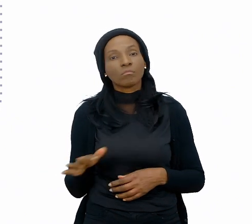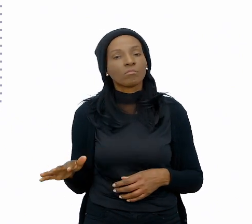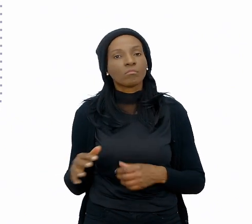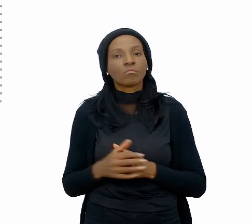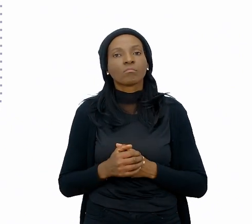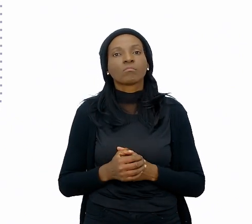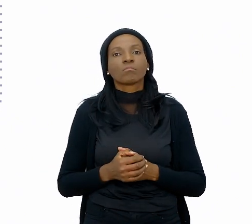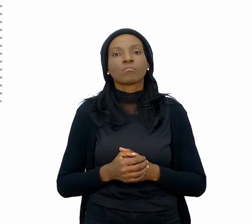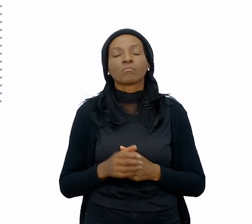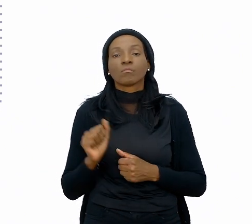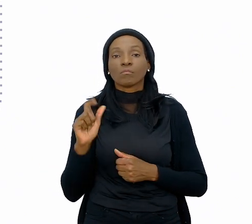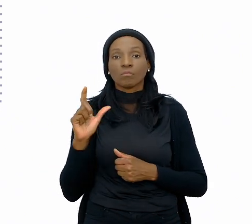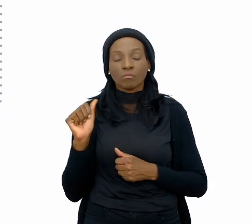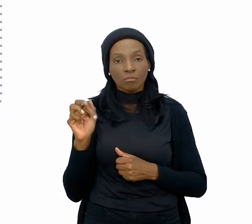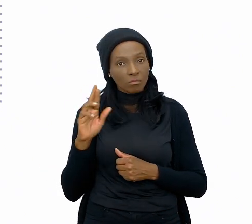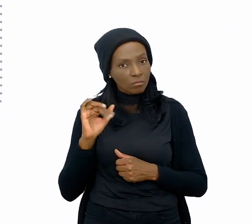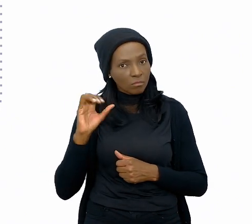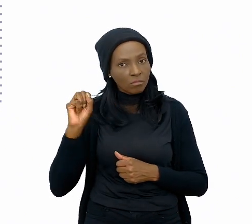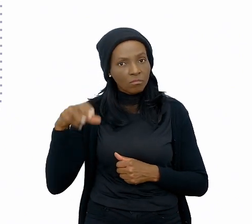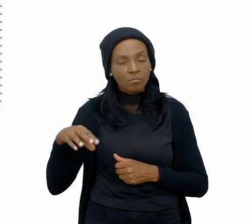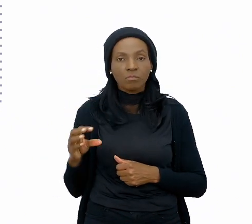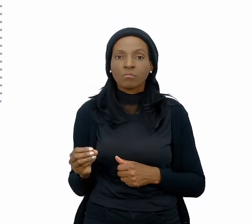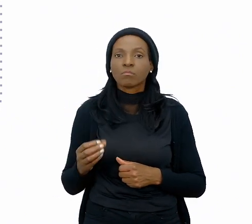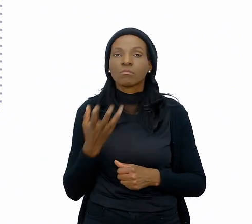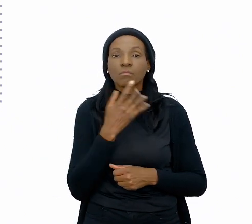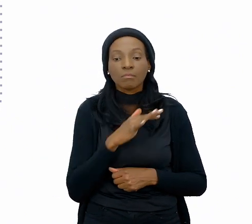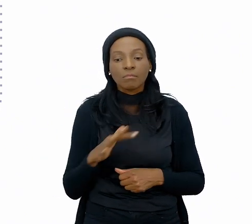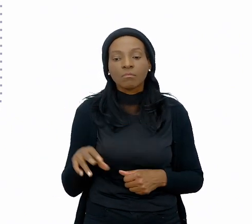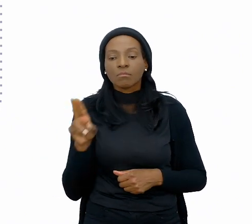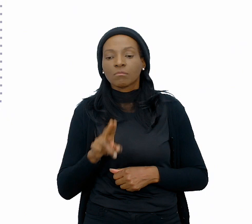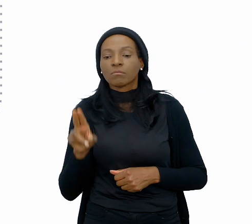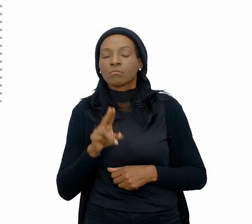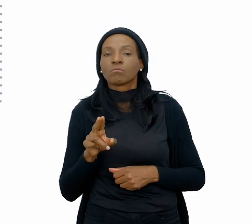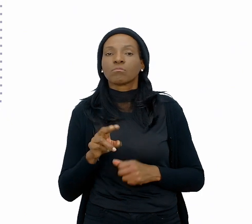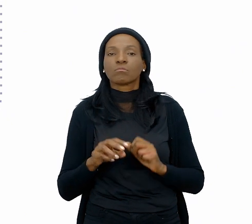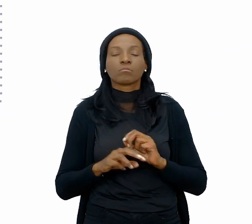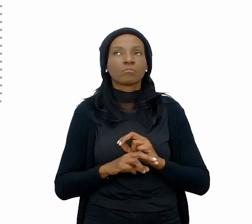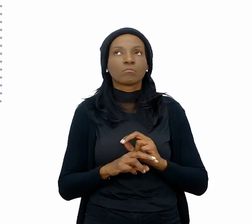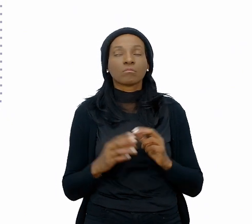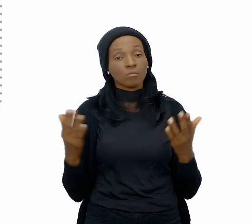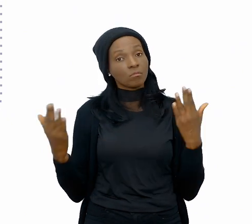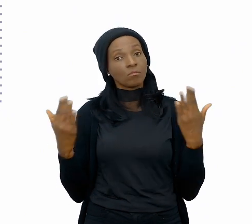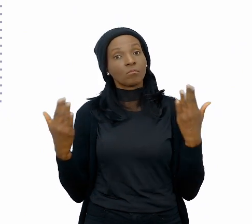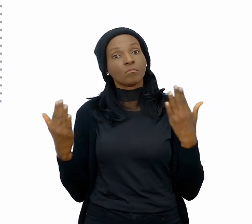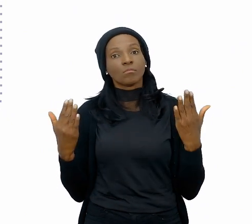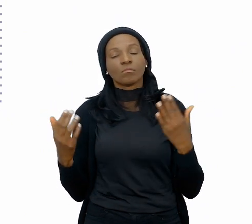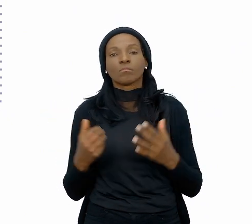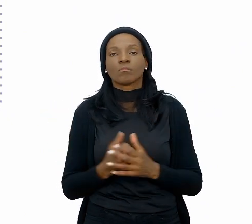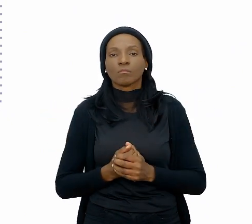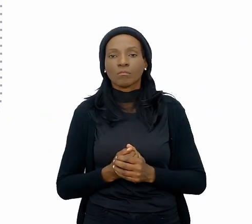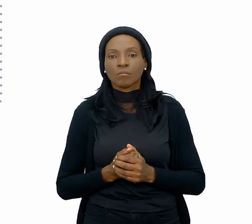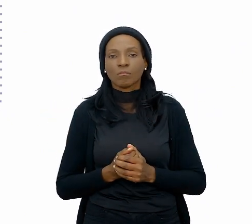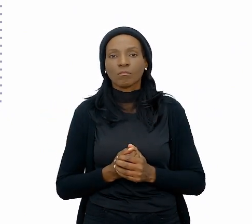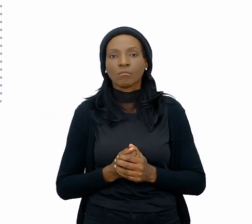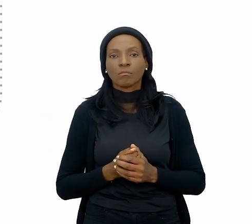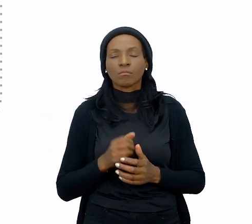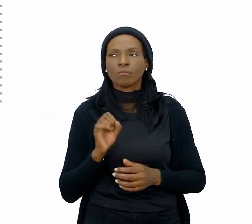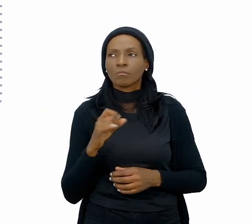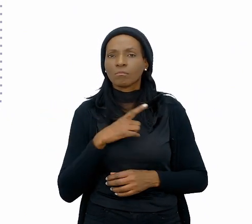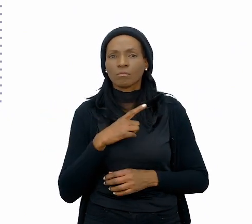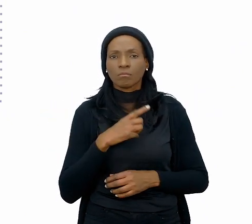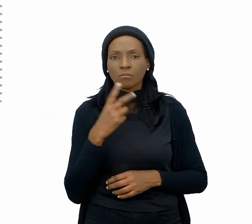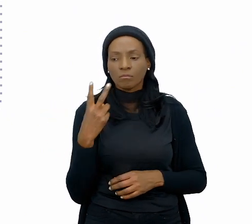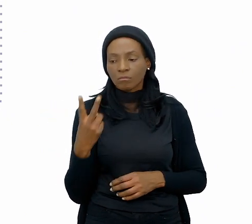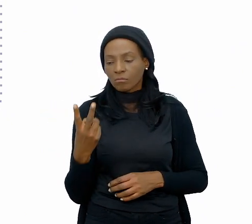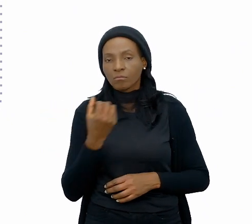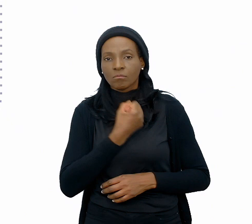dos algarismos. Então, por exemplo, as crianças, elas usam critérios de comparação. Então, quando a gente tem dois números